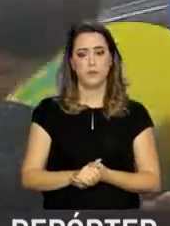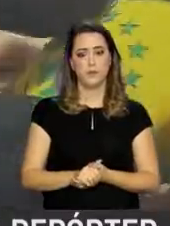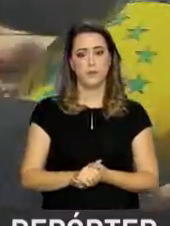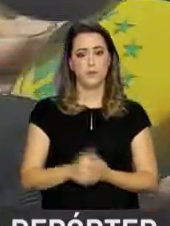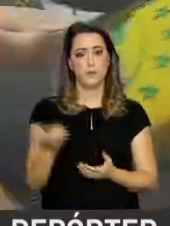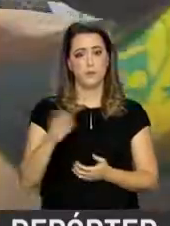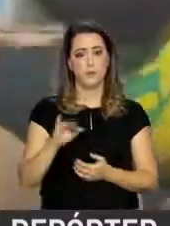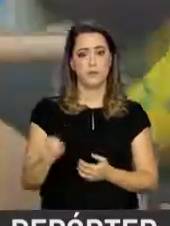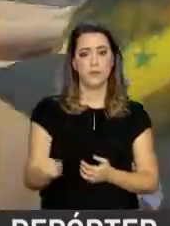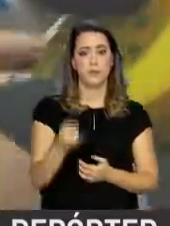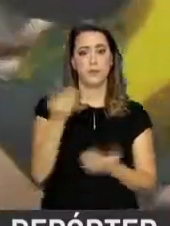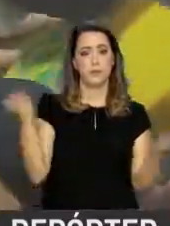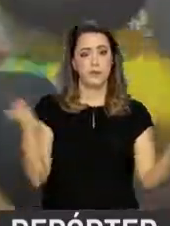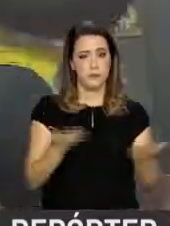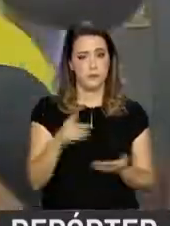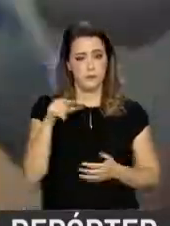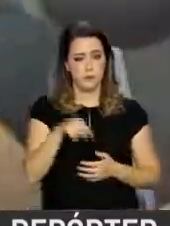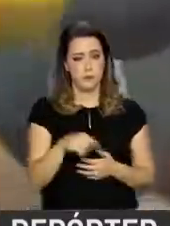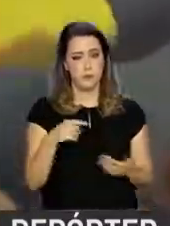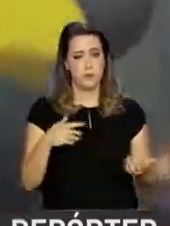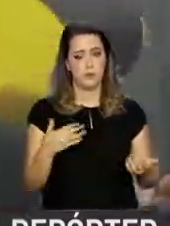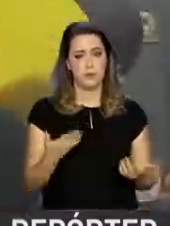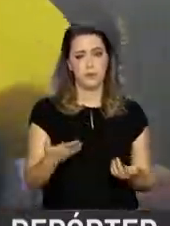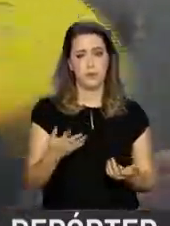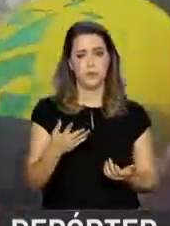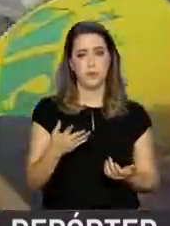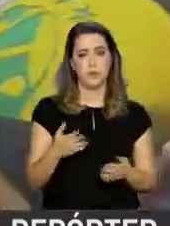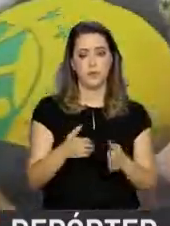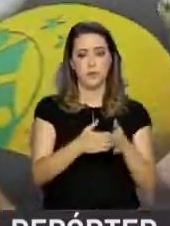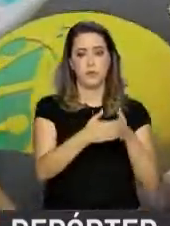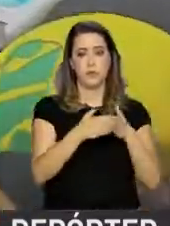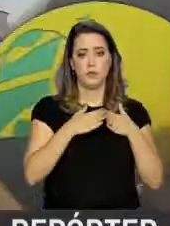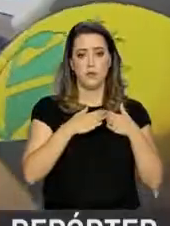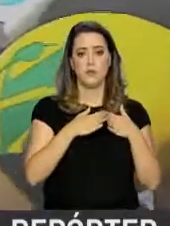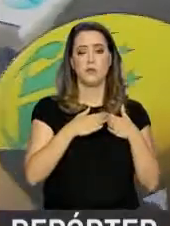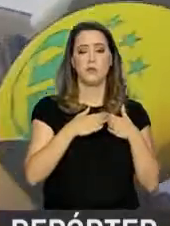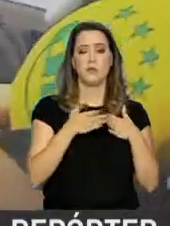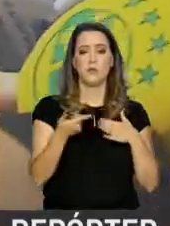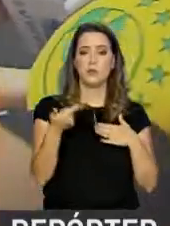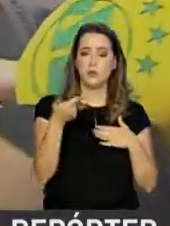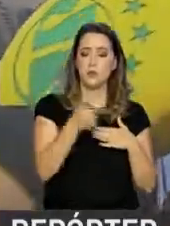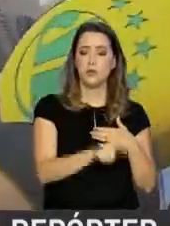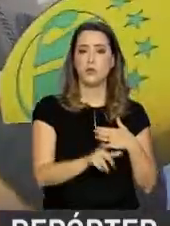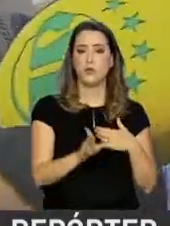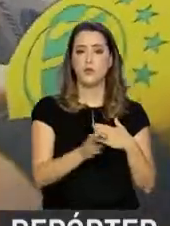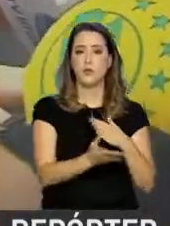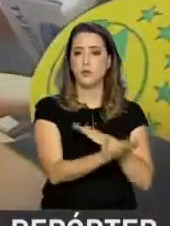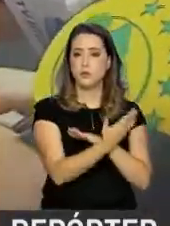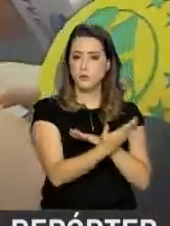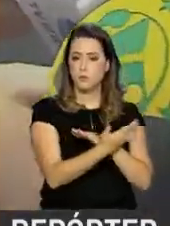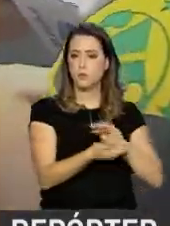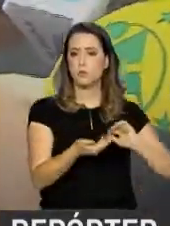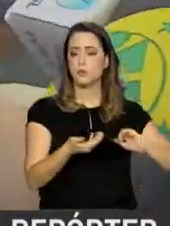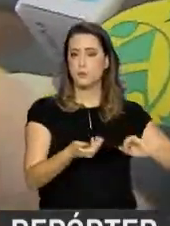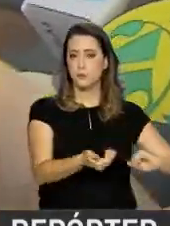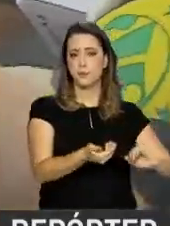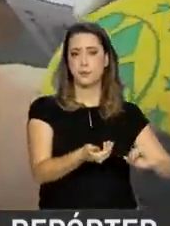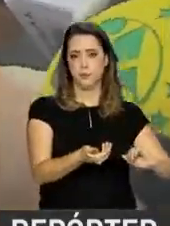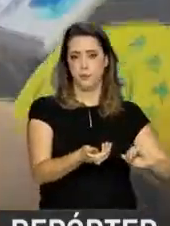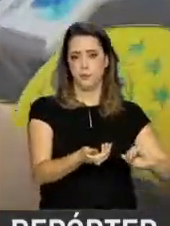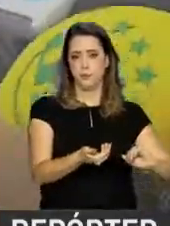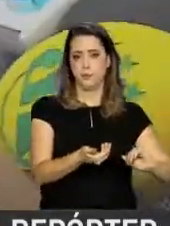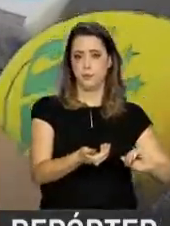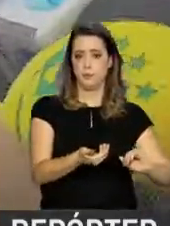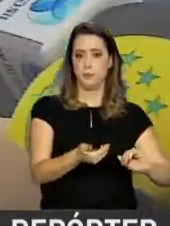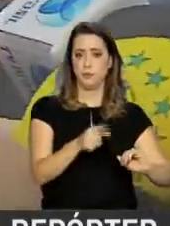Quero aproveitar essa oportunidade para solicitar mais uma vez o apoio do Congresso Nacional